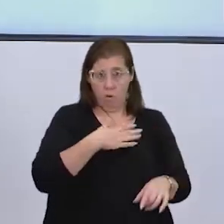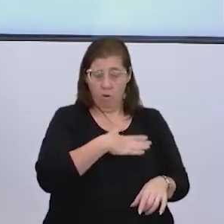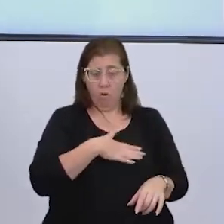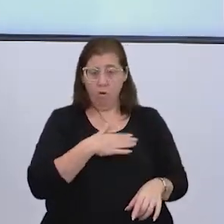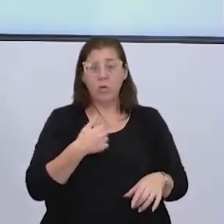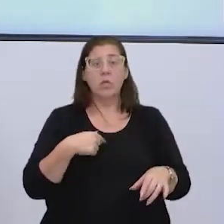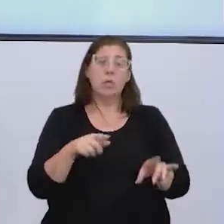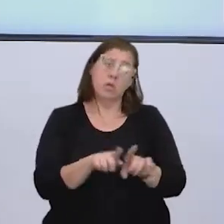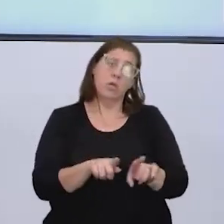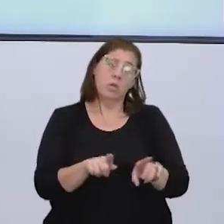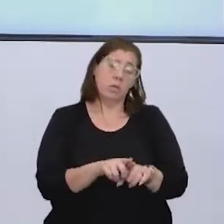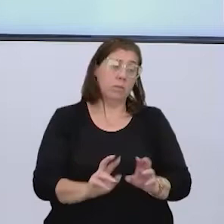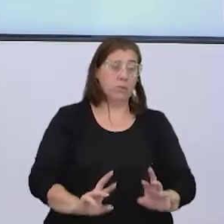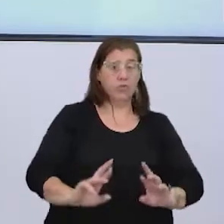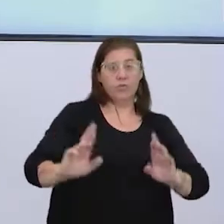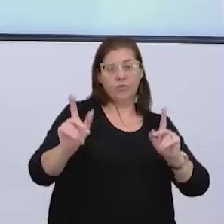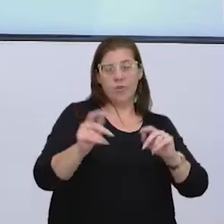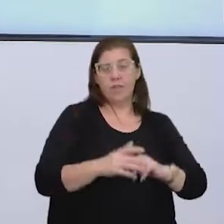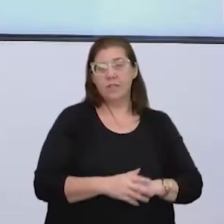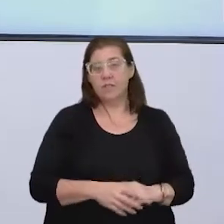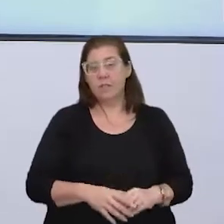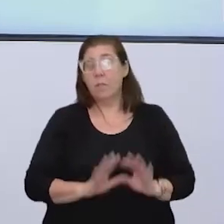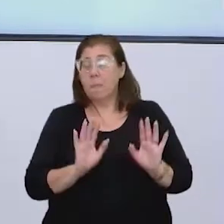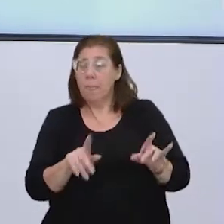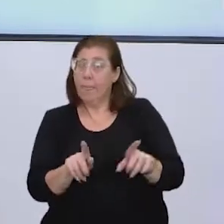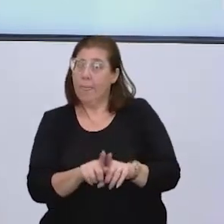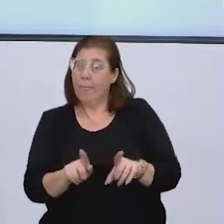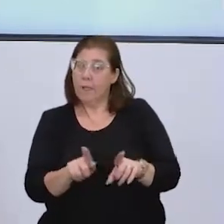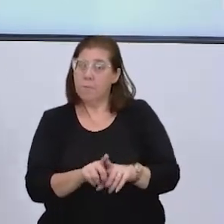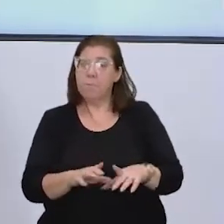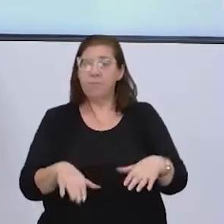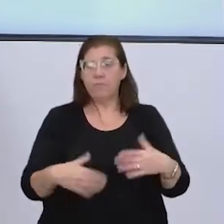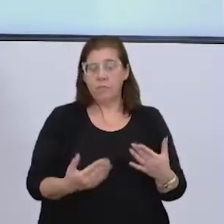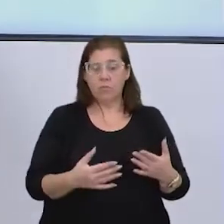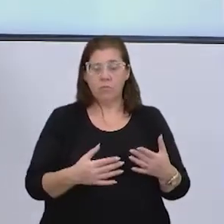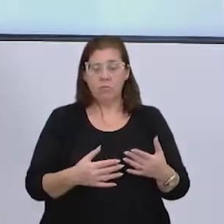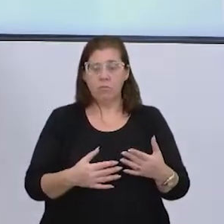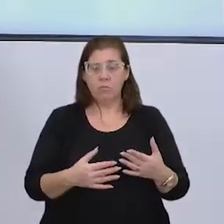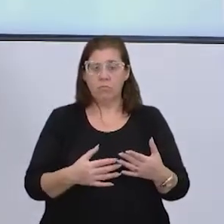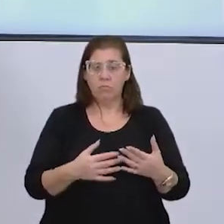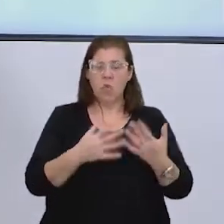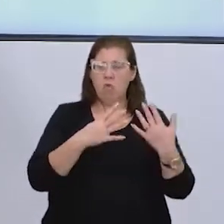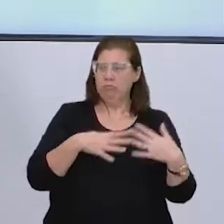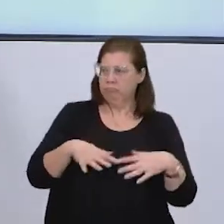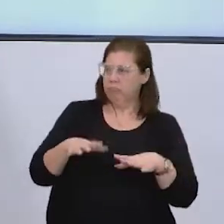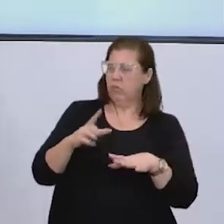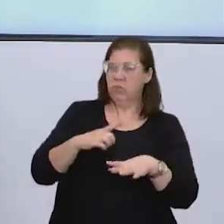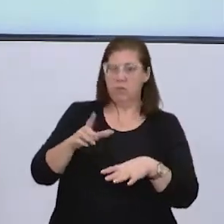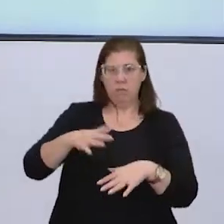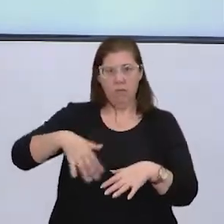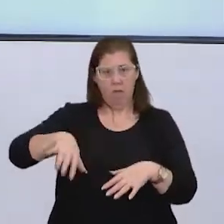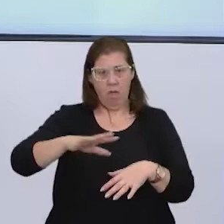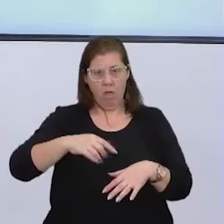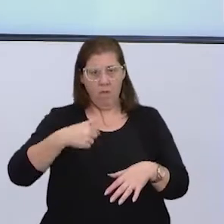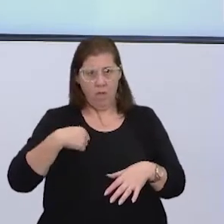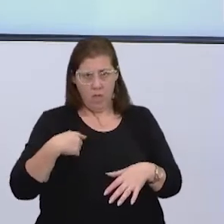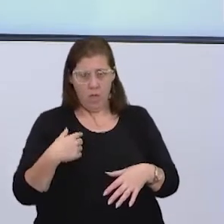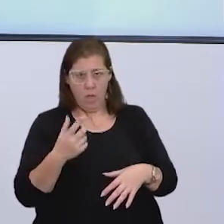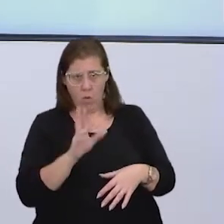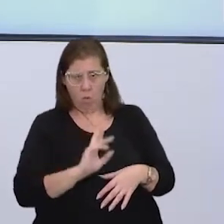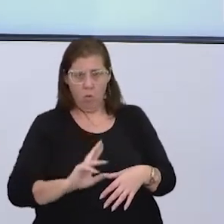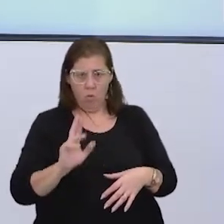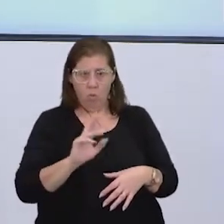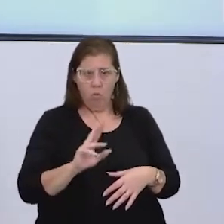eu também sou uma contracultura. Só que, ao mesmo tempo, quando eu olho para o que tem disponível no mercado para que eu